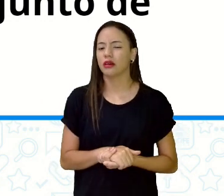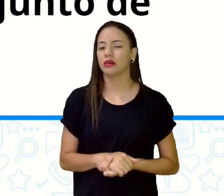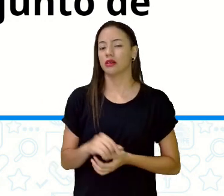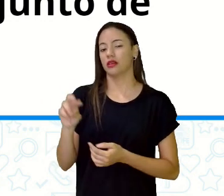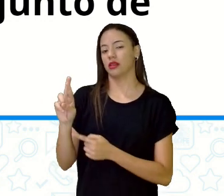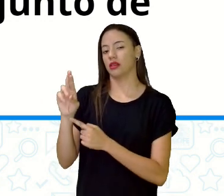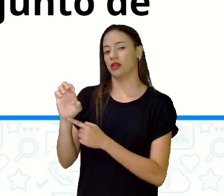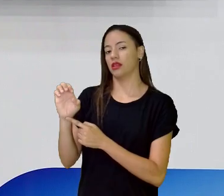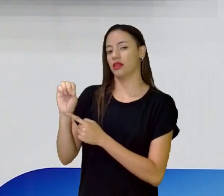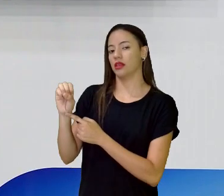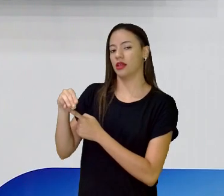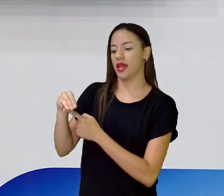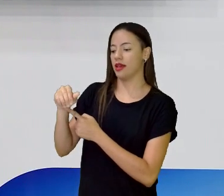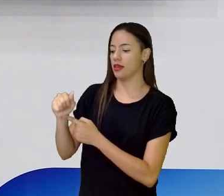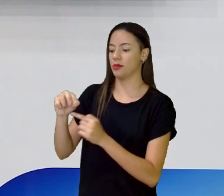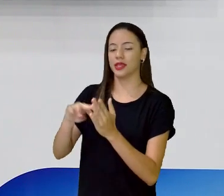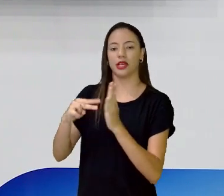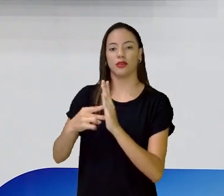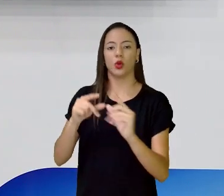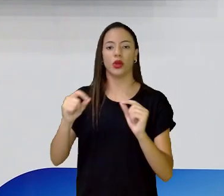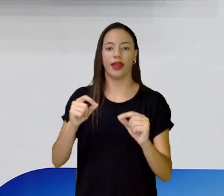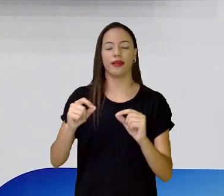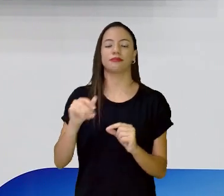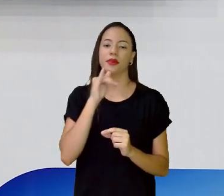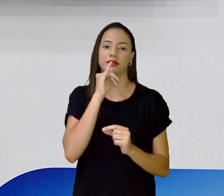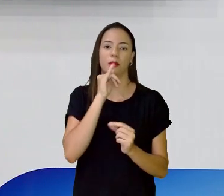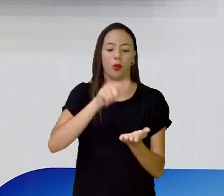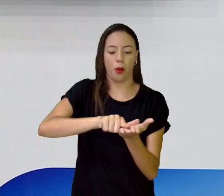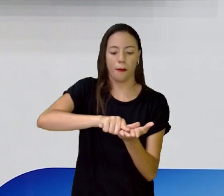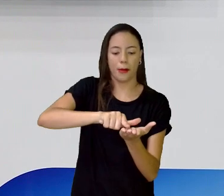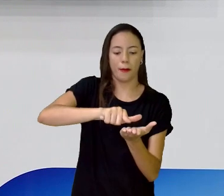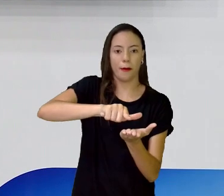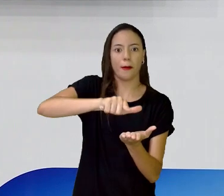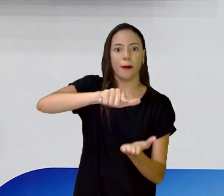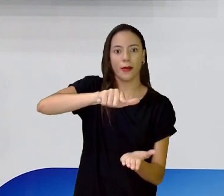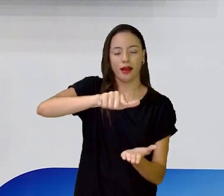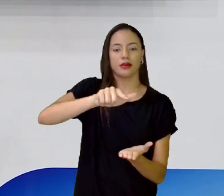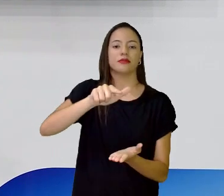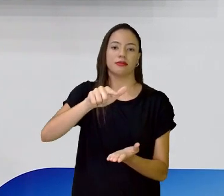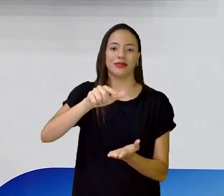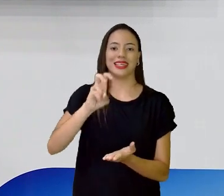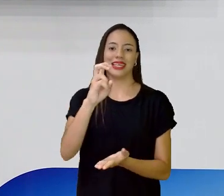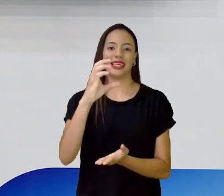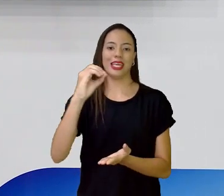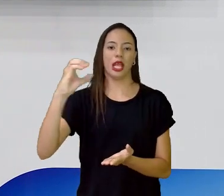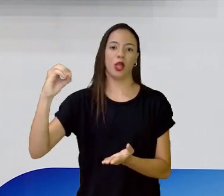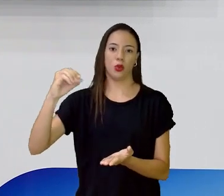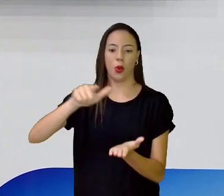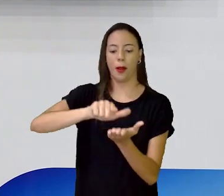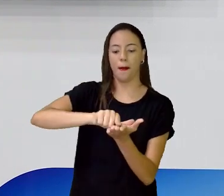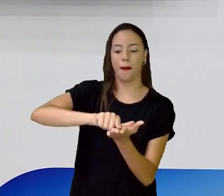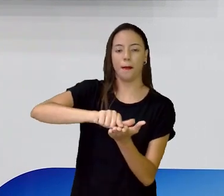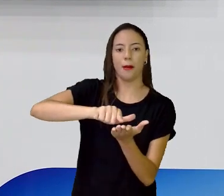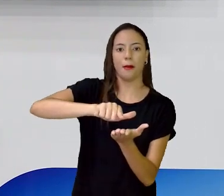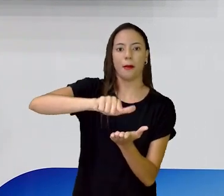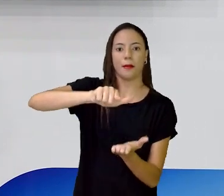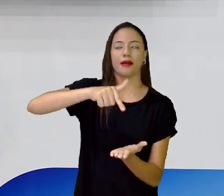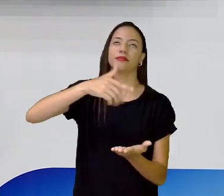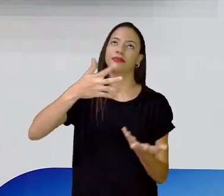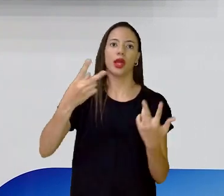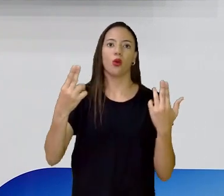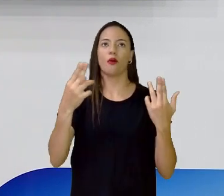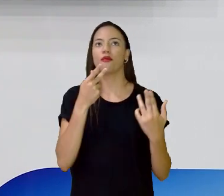mesma coisa que um conjunto com 500 folhas de papel. Então, quando eu digo eu comprei uma resma, é a mesma coisa que falar